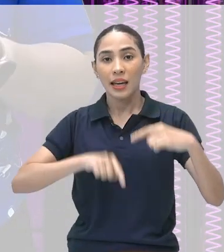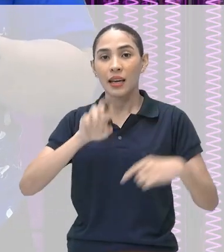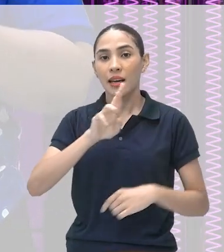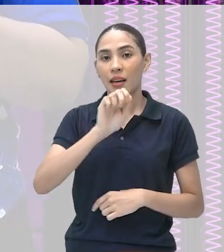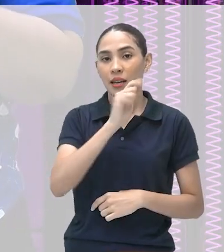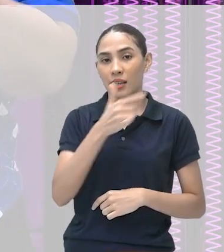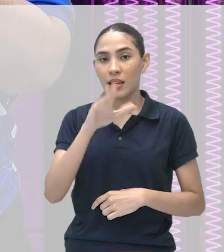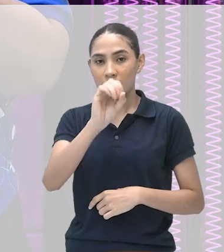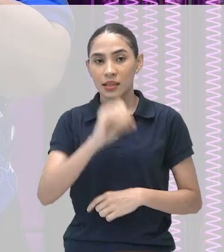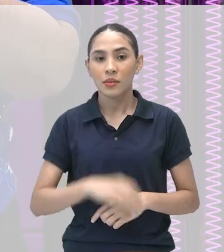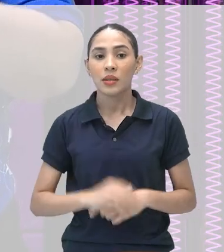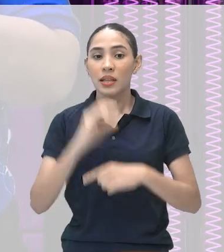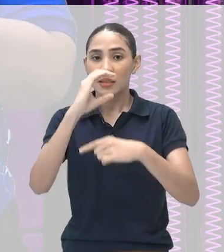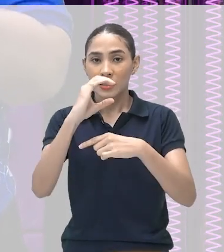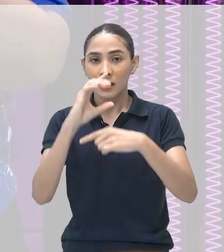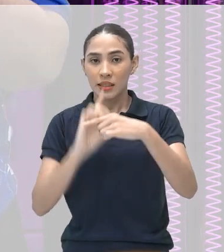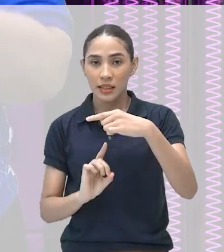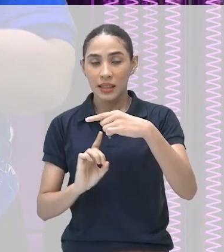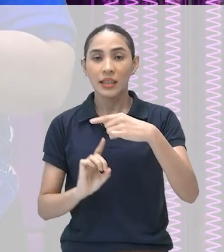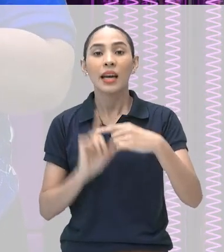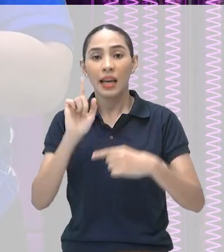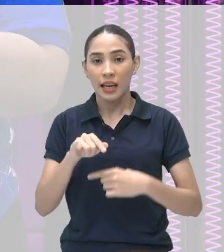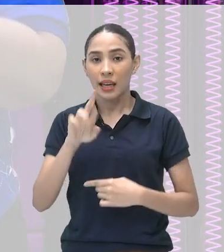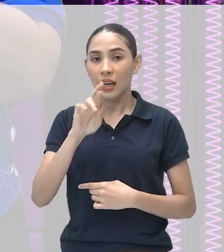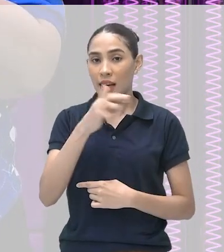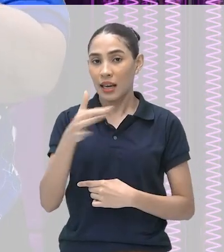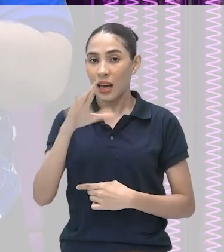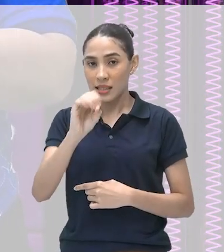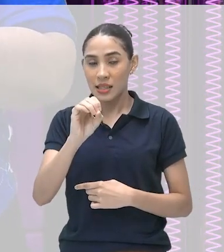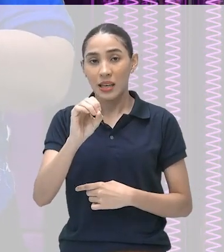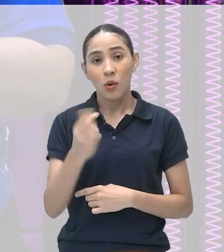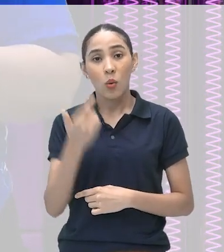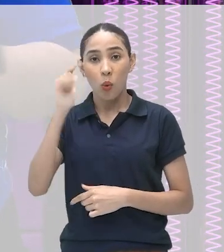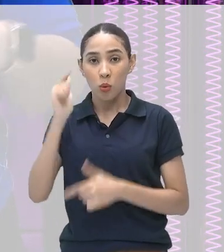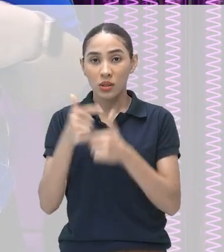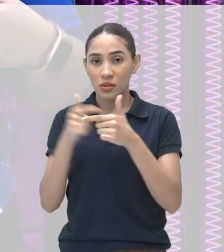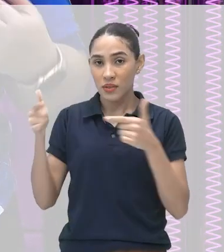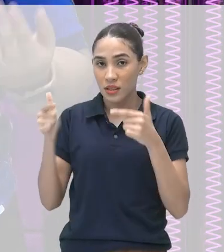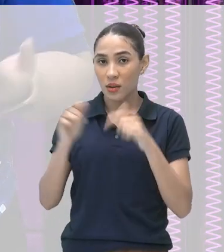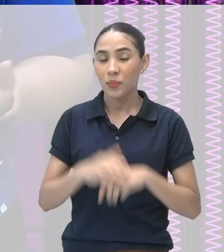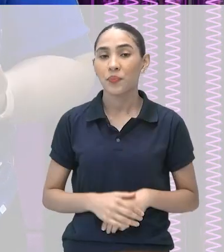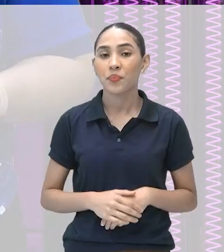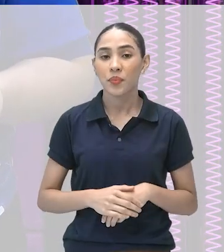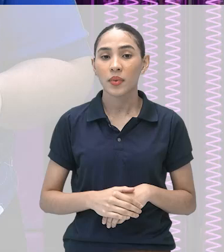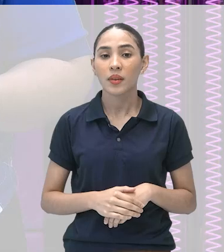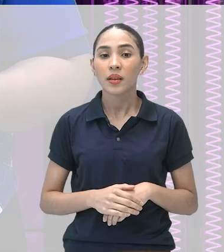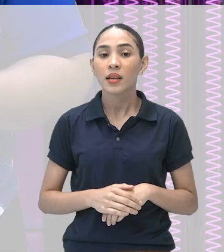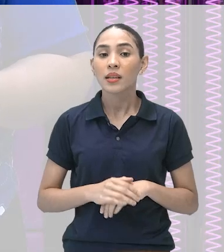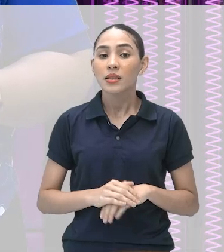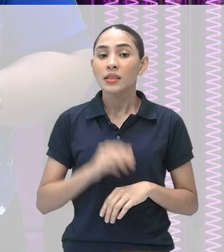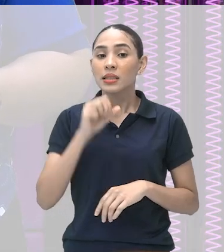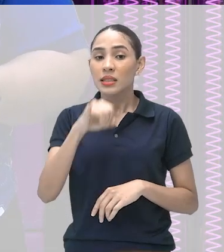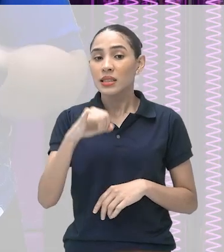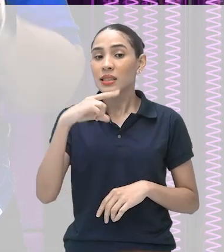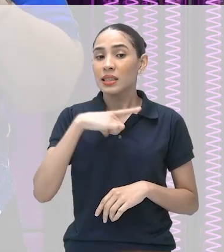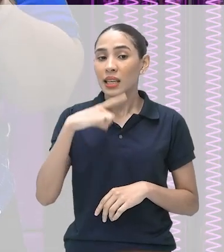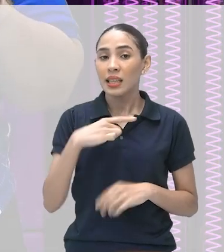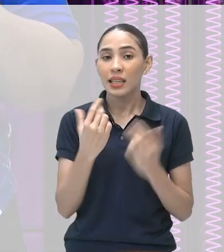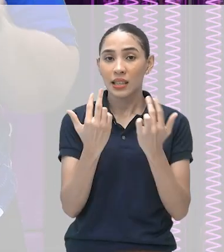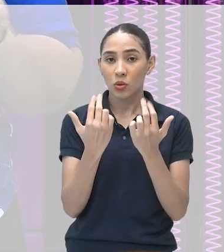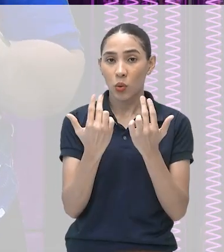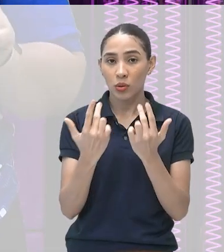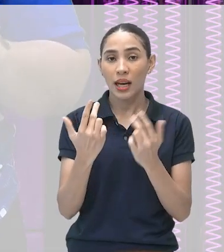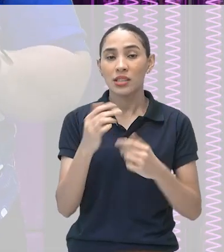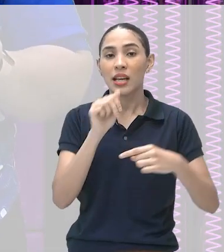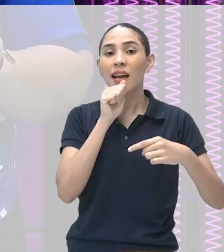razão, e C sobre D é outra razão, ou seja, outra divisão. E quando a gente tem uma igualdade